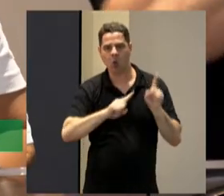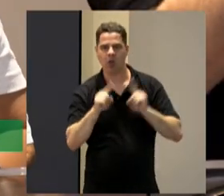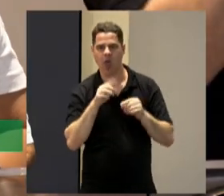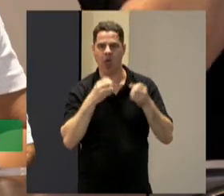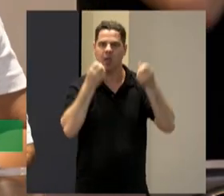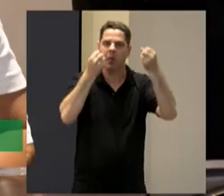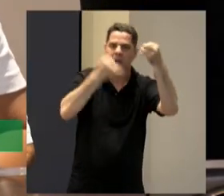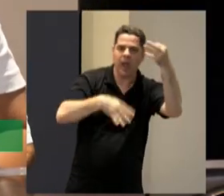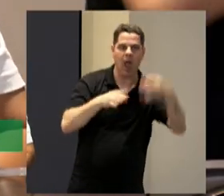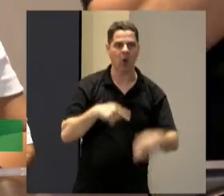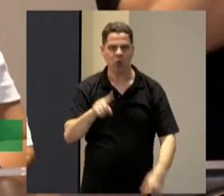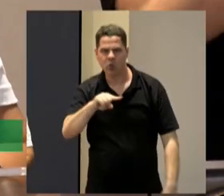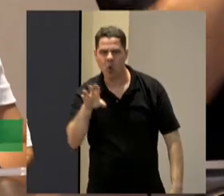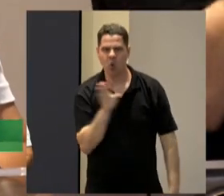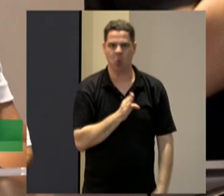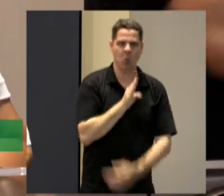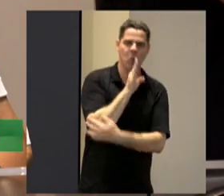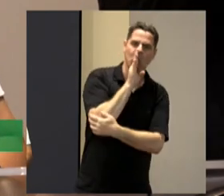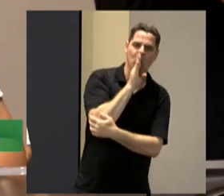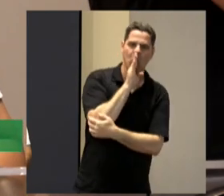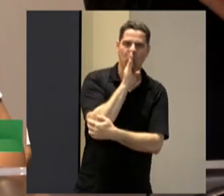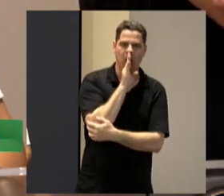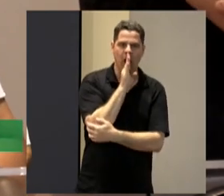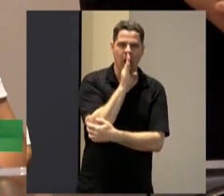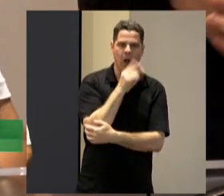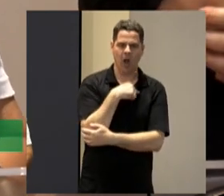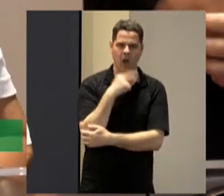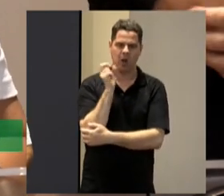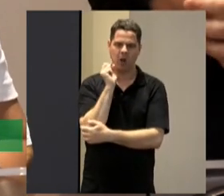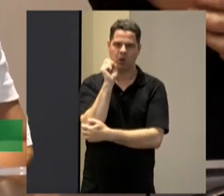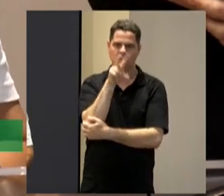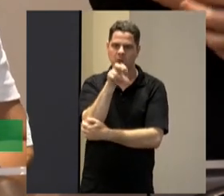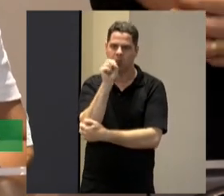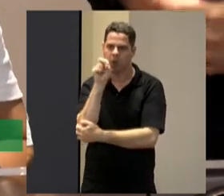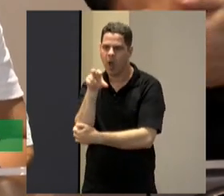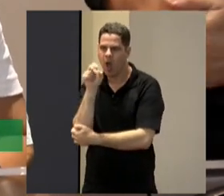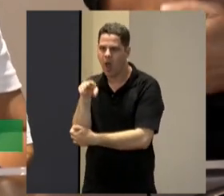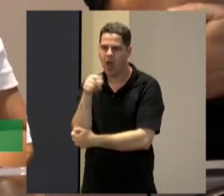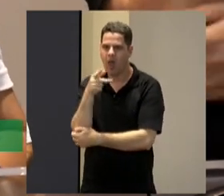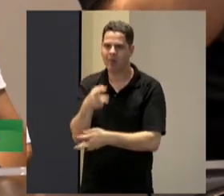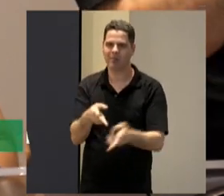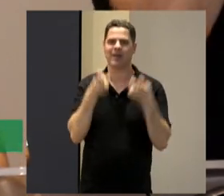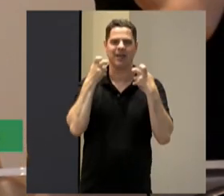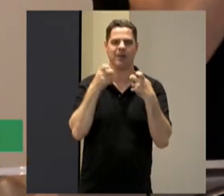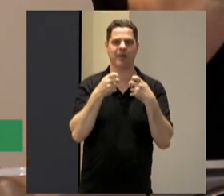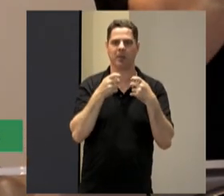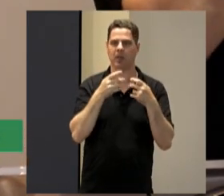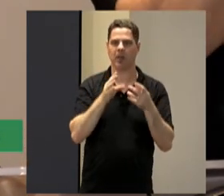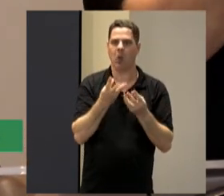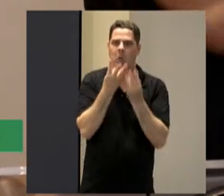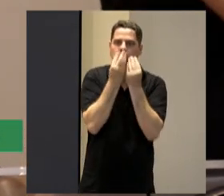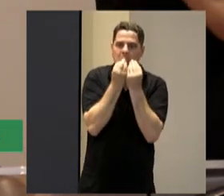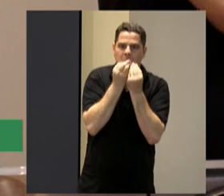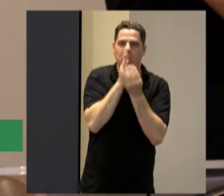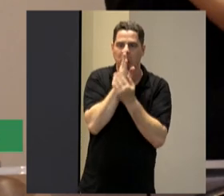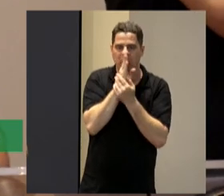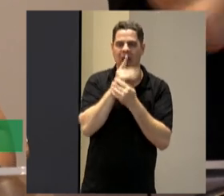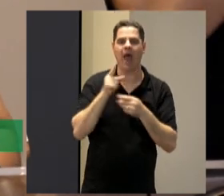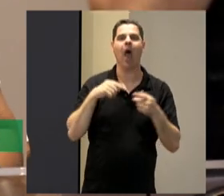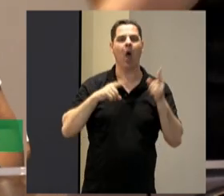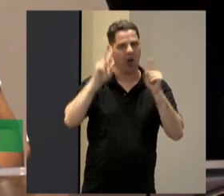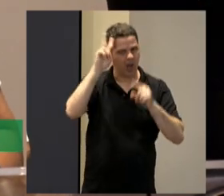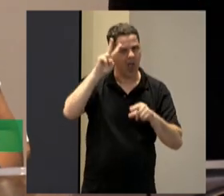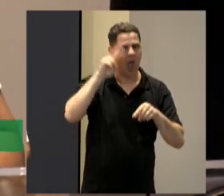que estabeleciam. O silêncio, às vezes, me diziam muito mais. E eu me lembro também das professoras